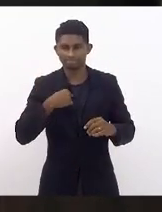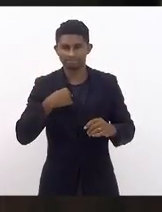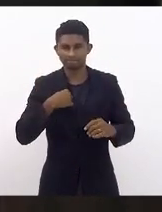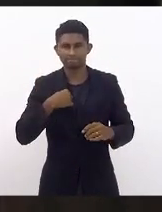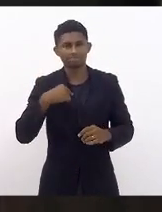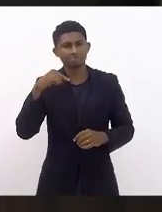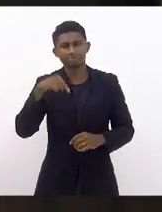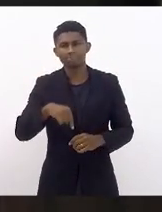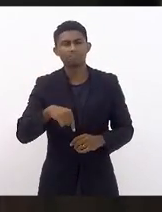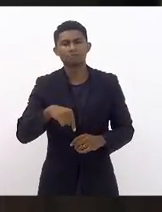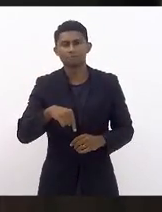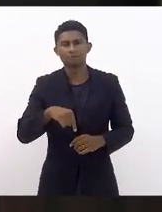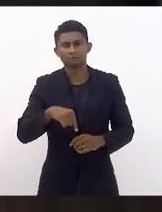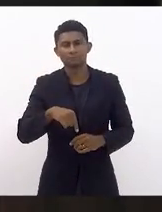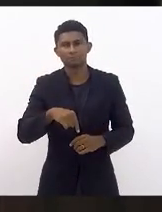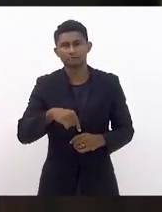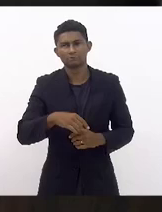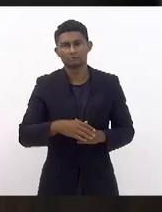de estar aqui